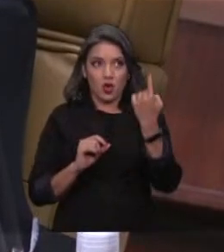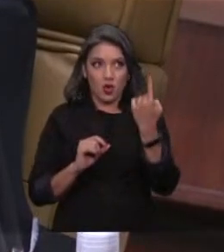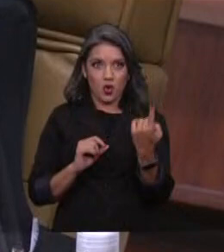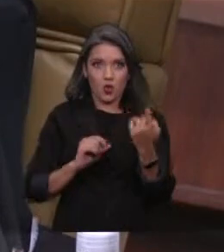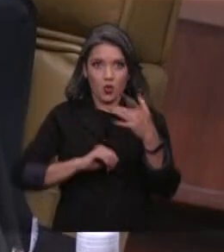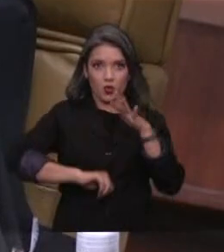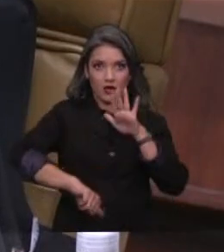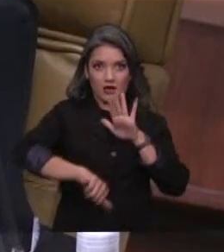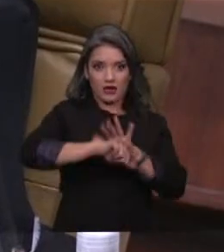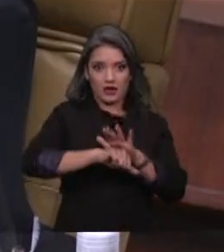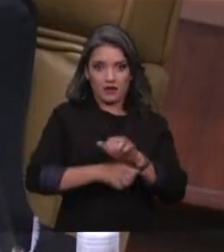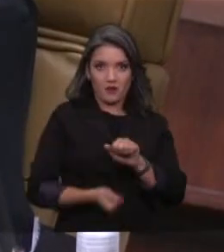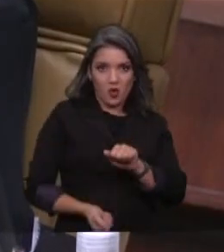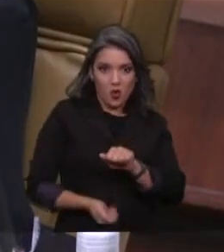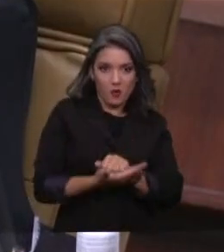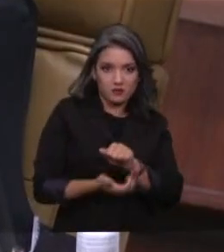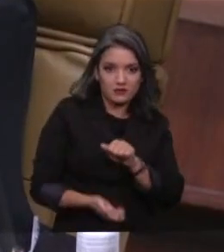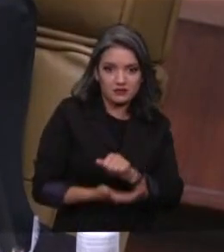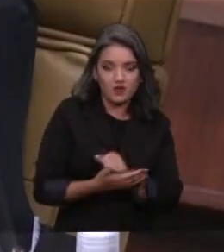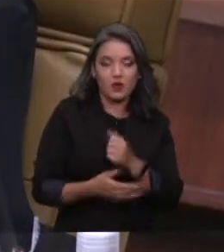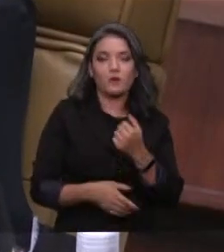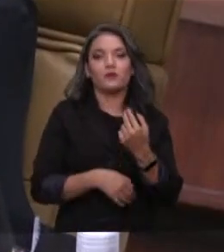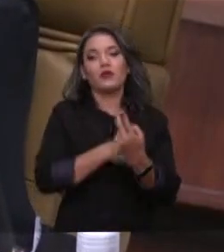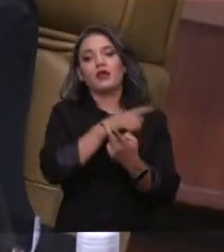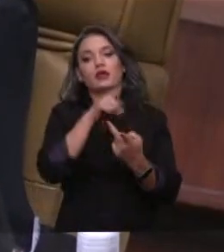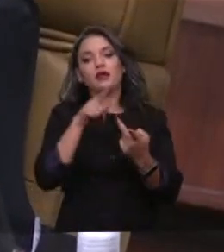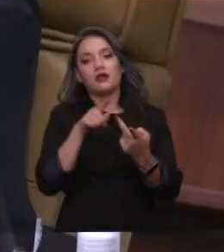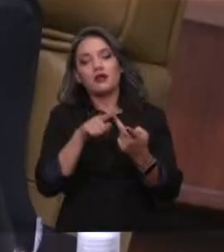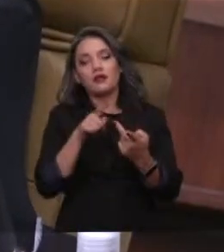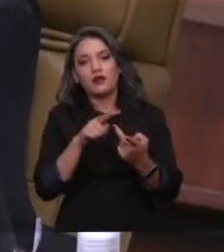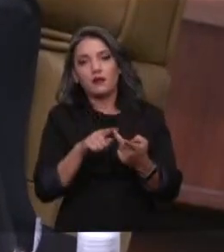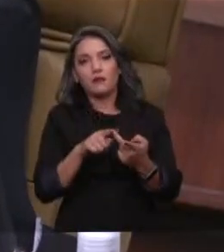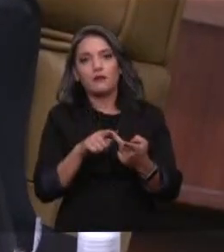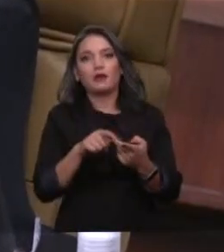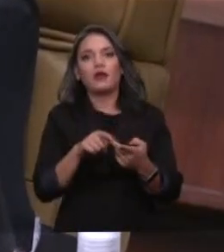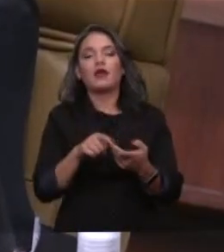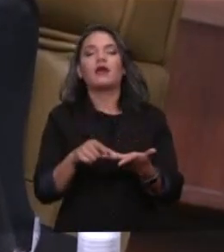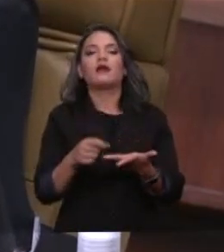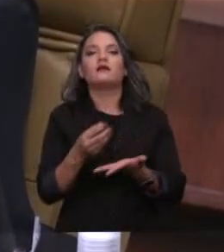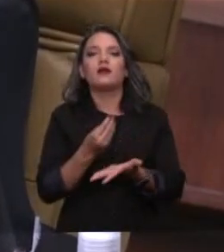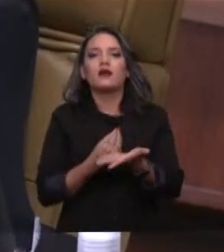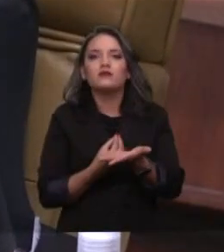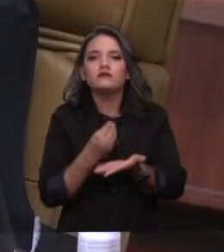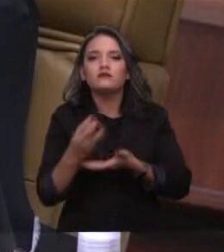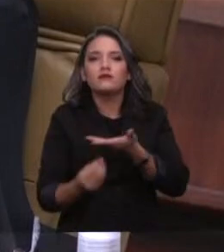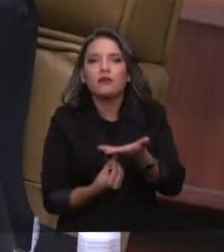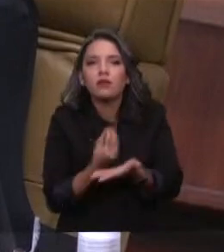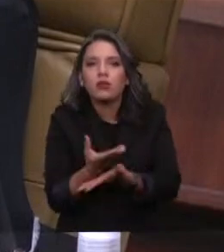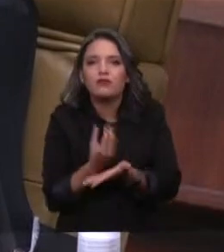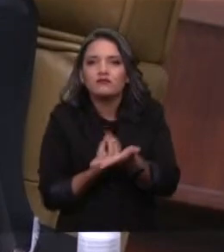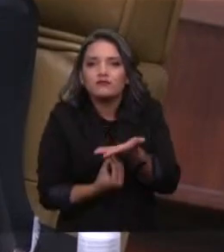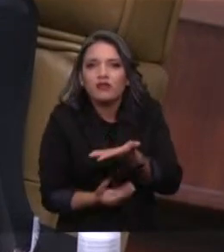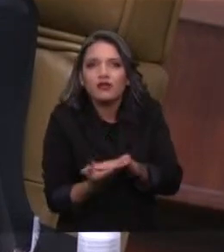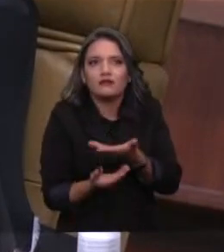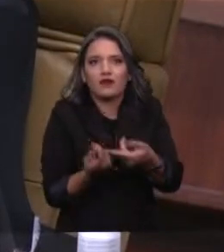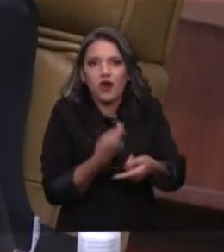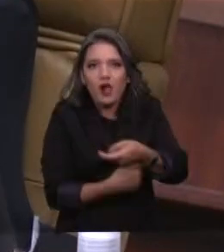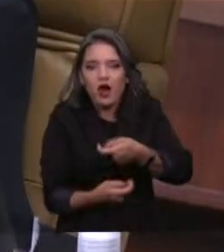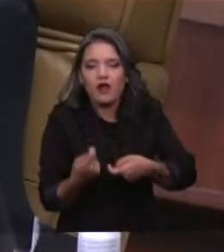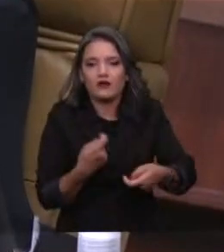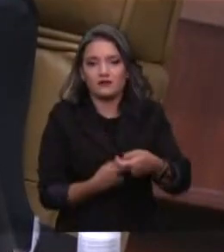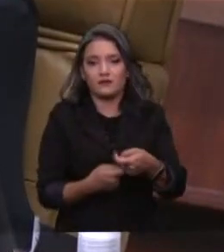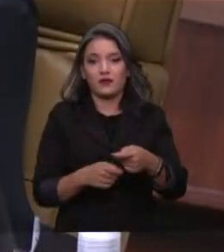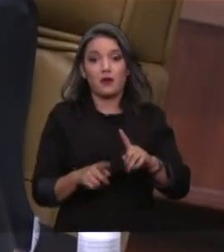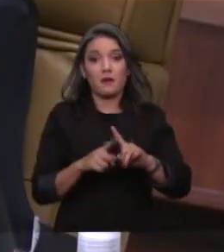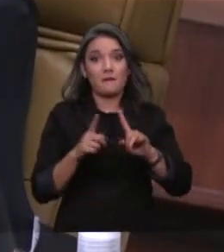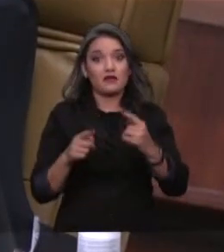de corrupção e a consequente lavagem dos recursos obtidos ilicitamente. Tudo decorrente de um